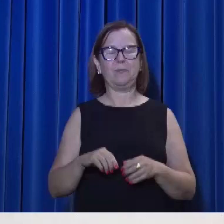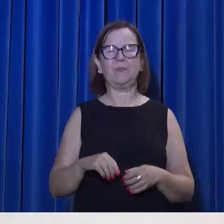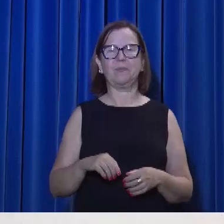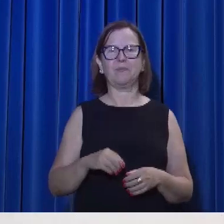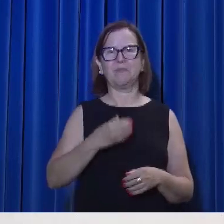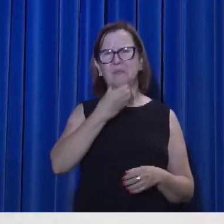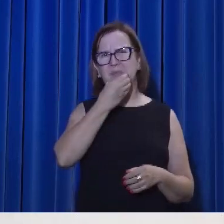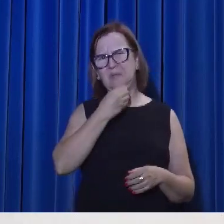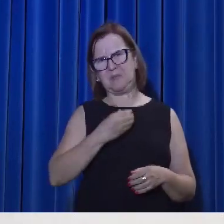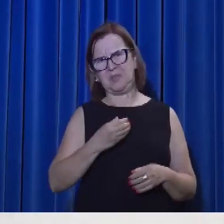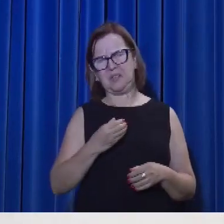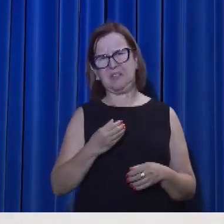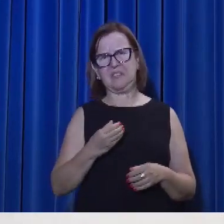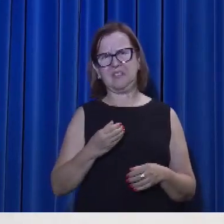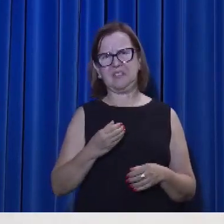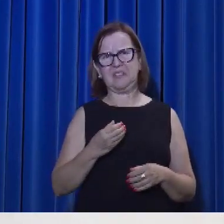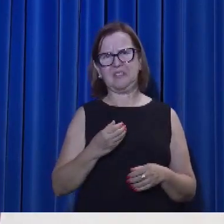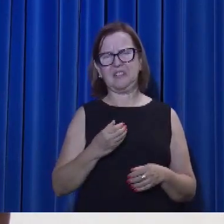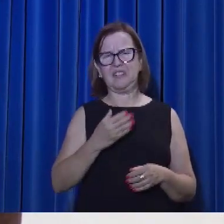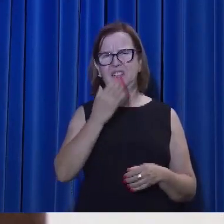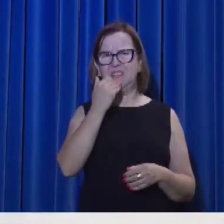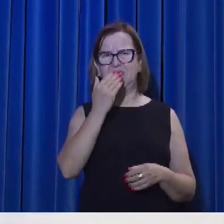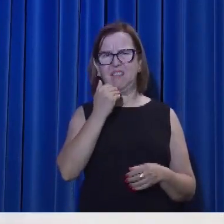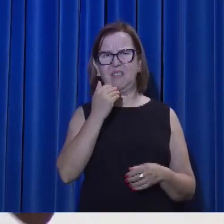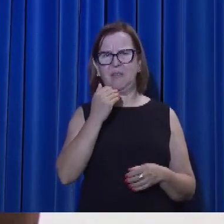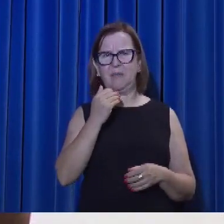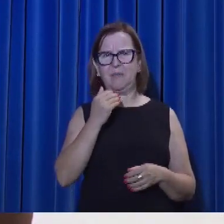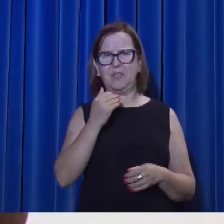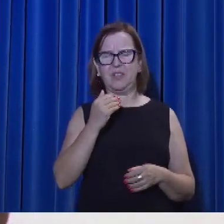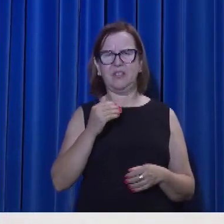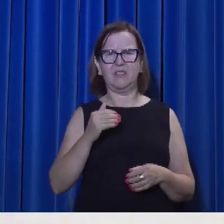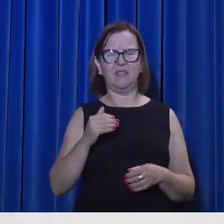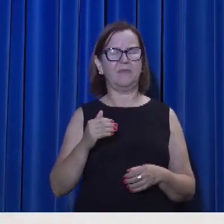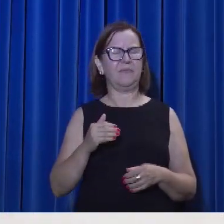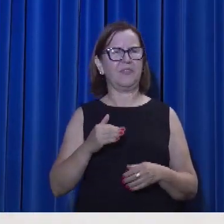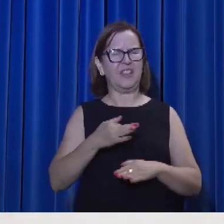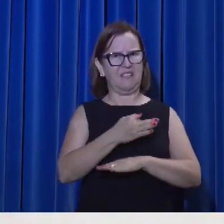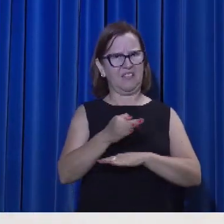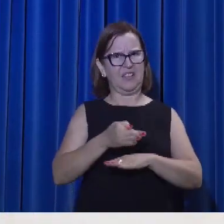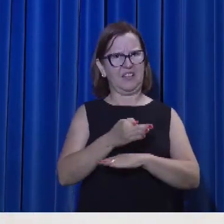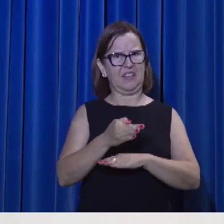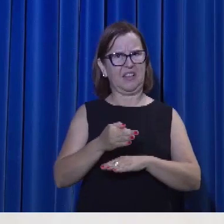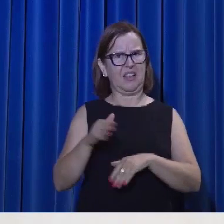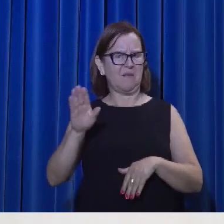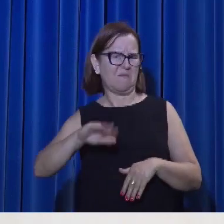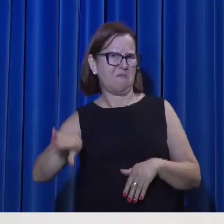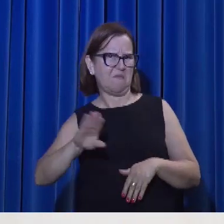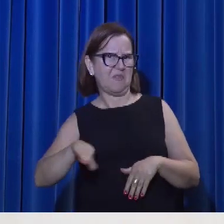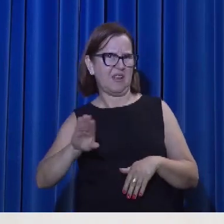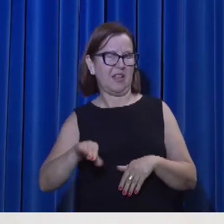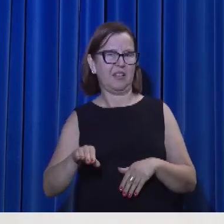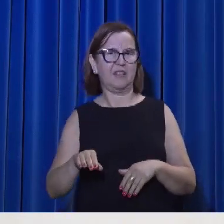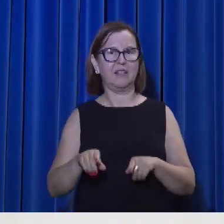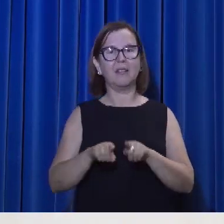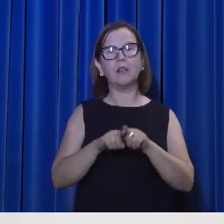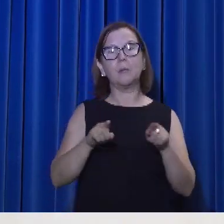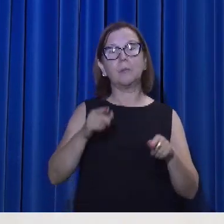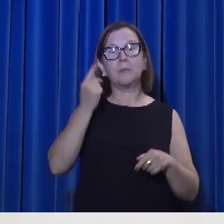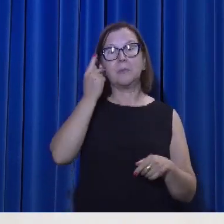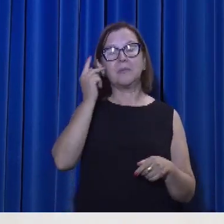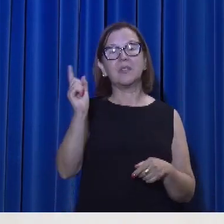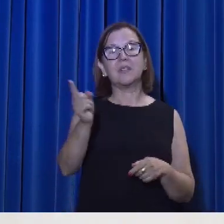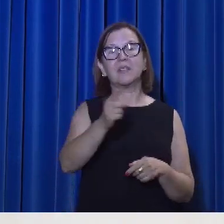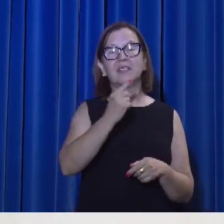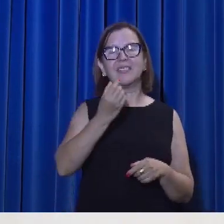é ceia, é feriado, é praia para alguns. Mas para nós, meus irmãos,